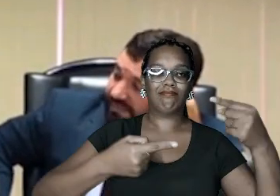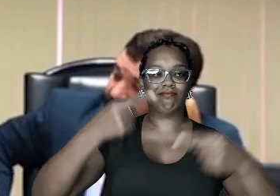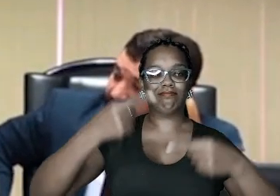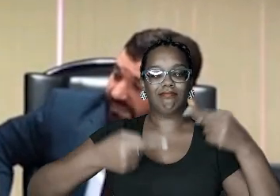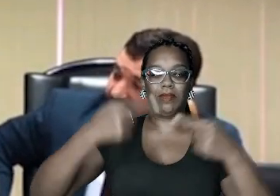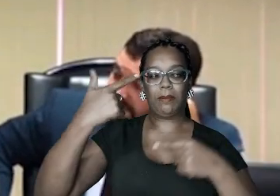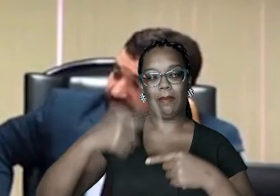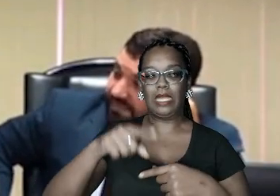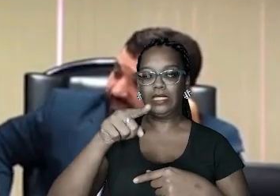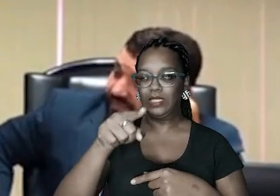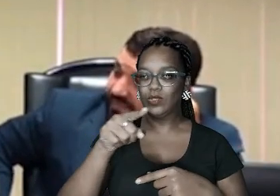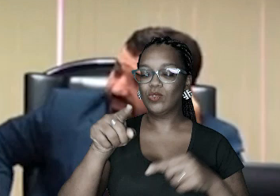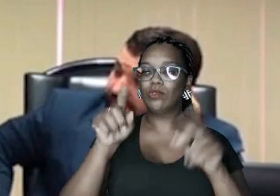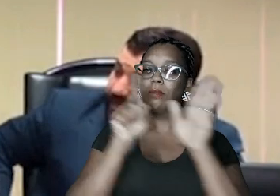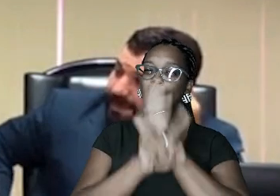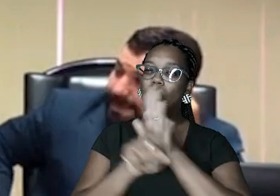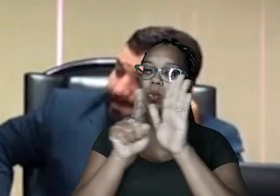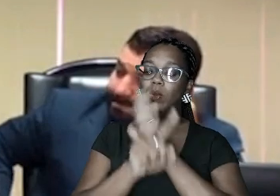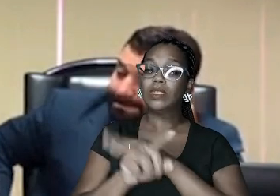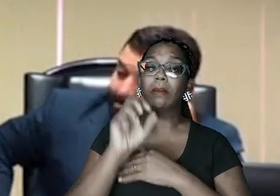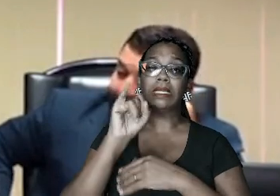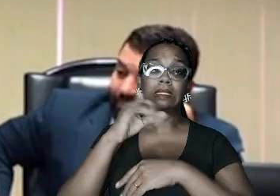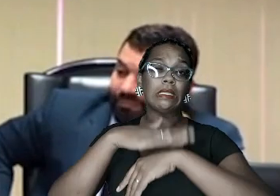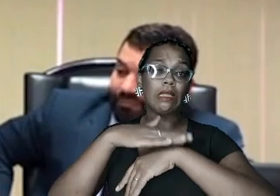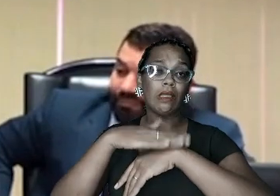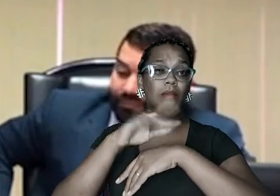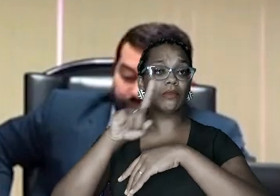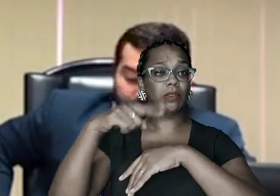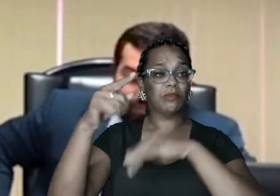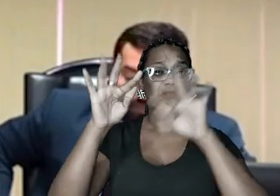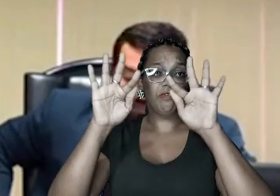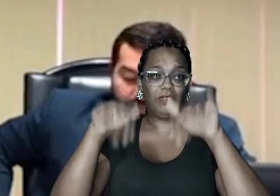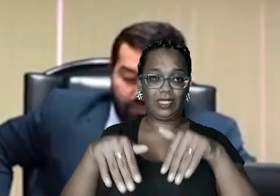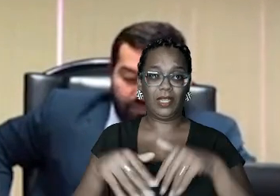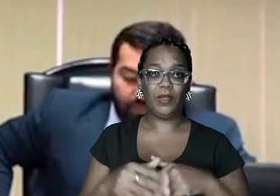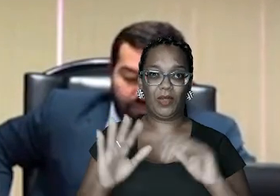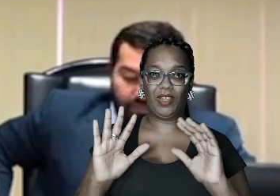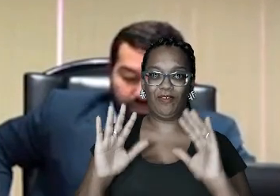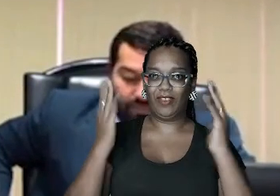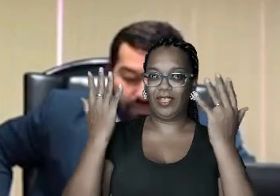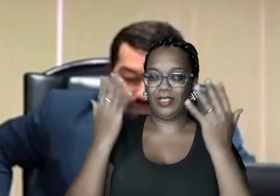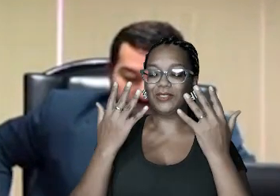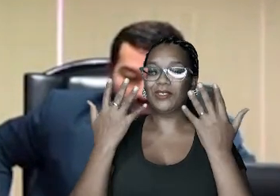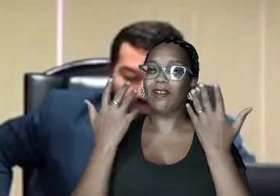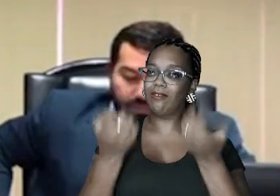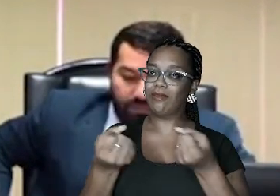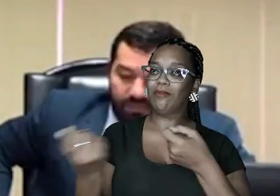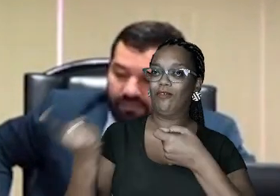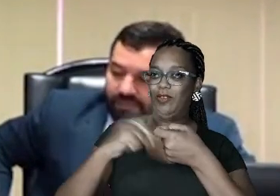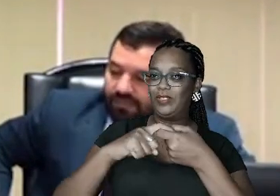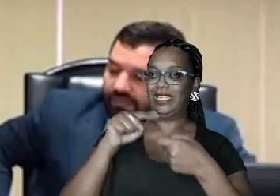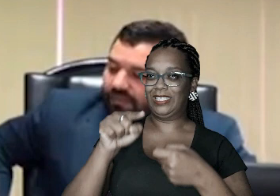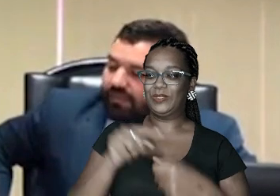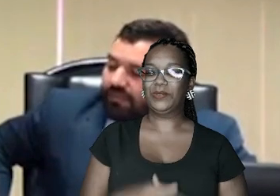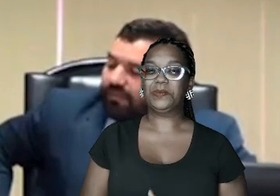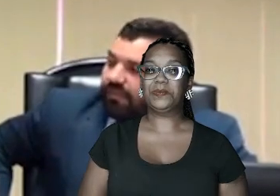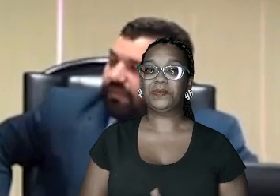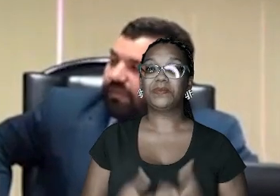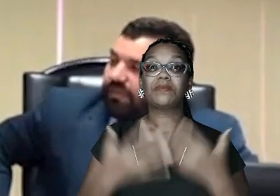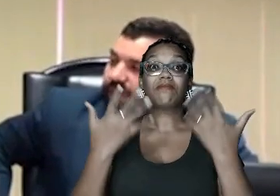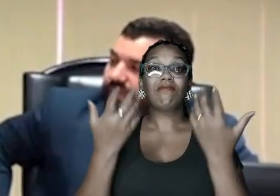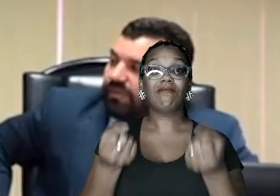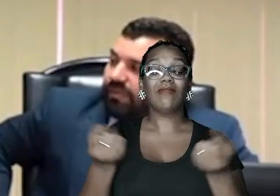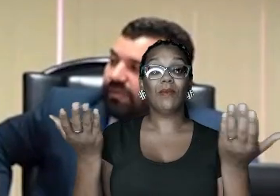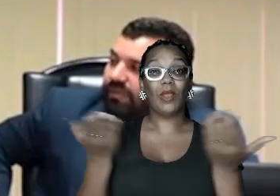a gente debater um pouco mais isso trazer algumas perguntas mas se houve até ao final do evento a gente